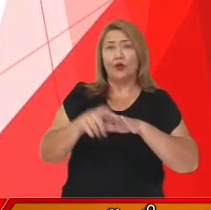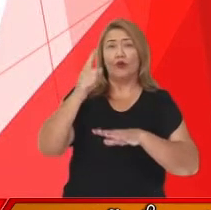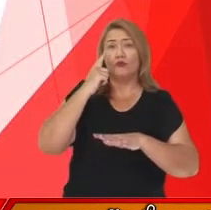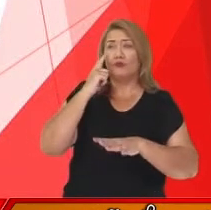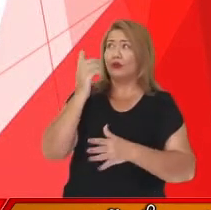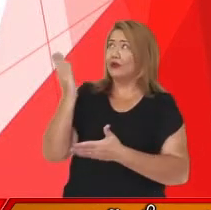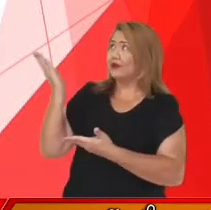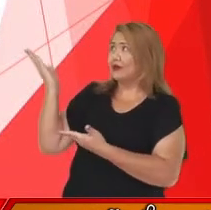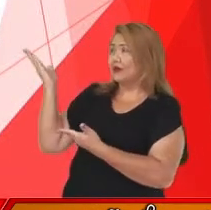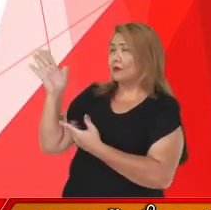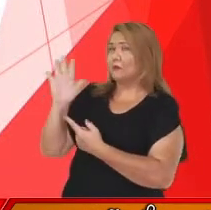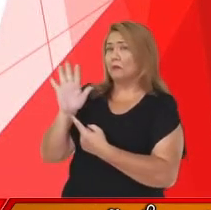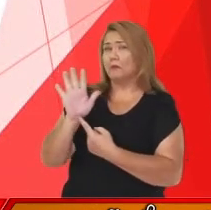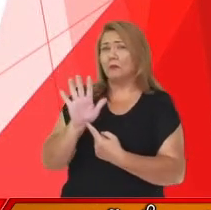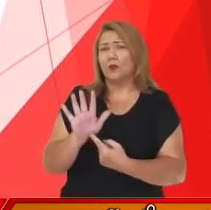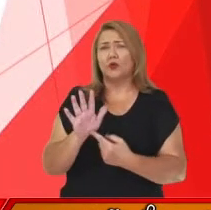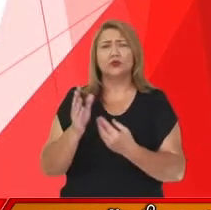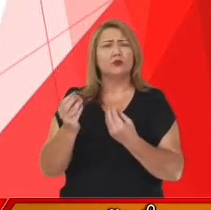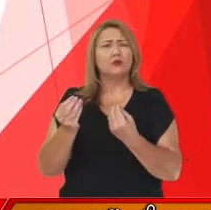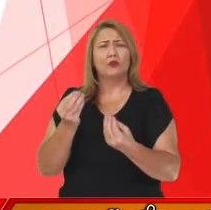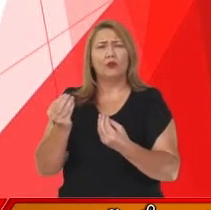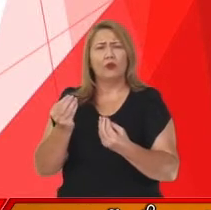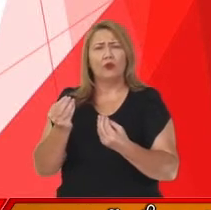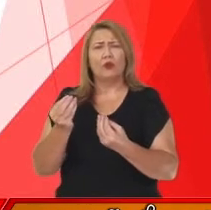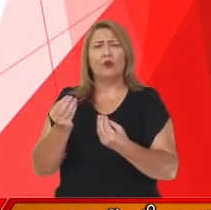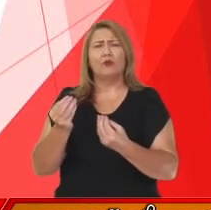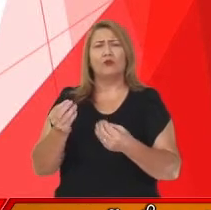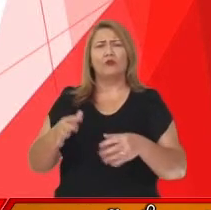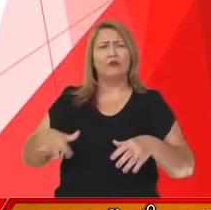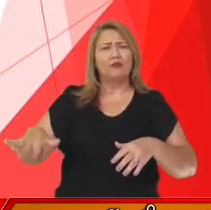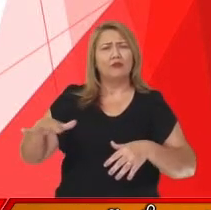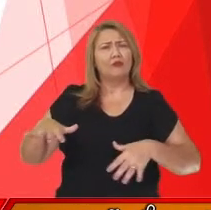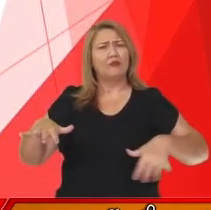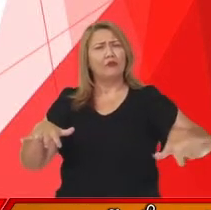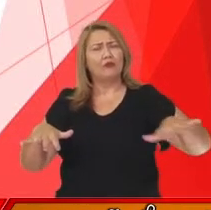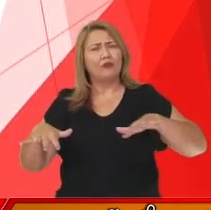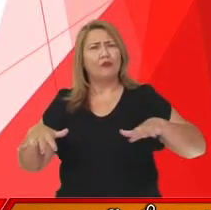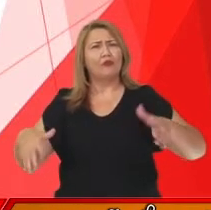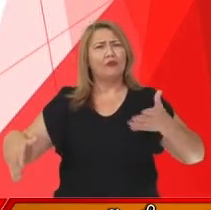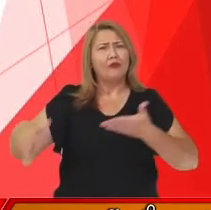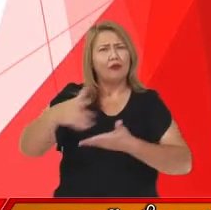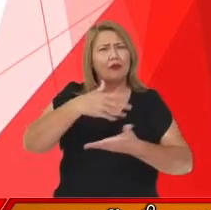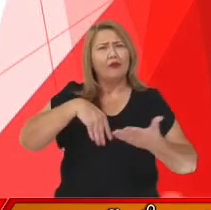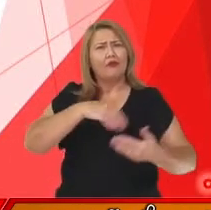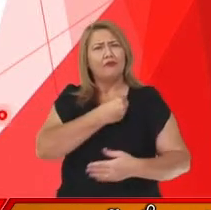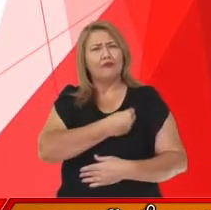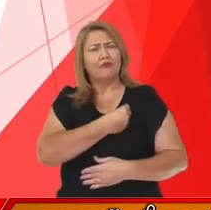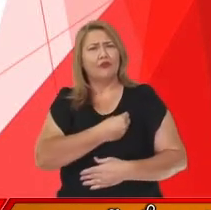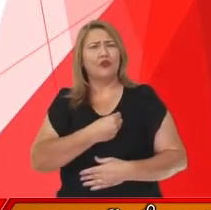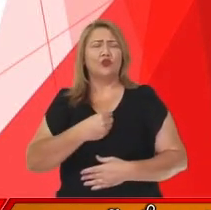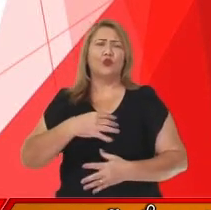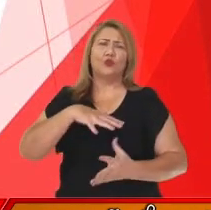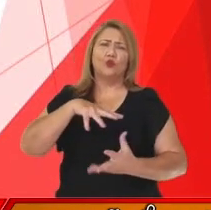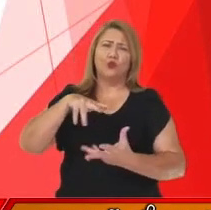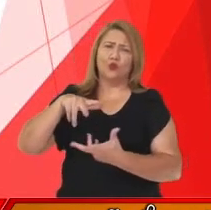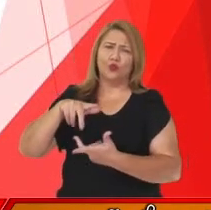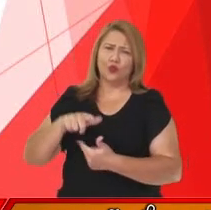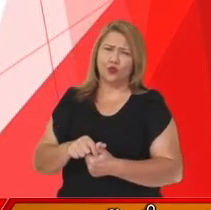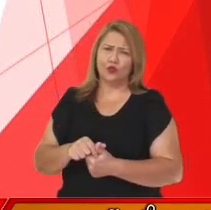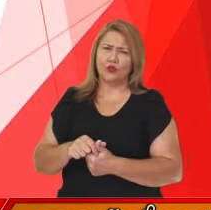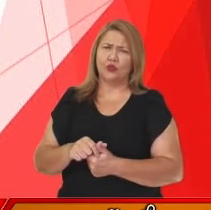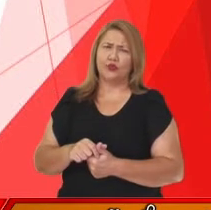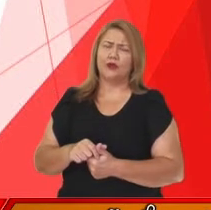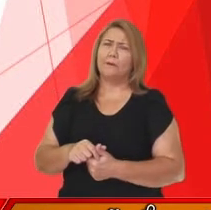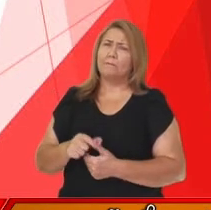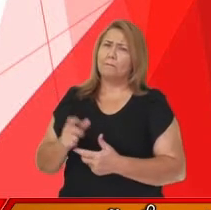liga nesse mapa aqui nos mostra a ocorrência dos biomas no mundo perceba que a